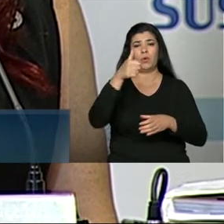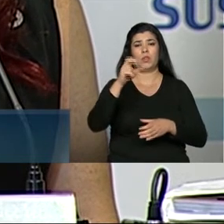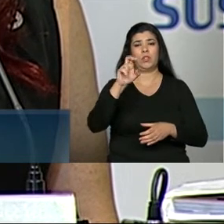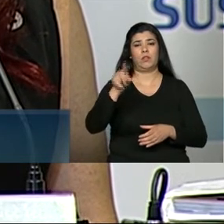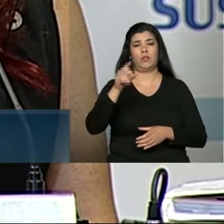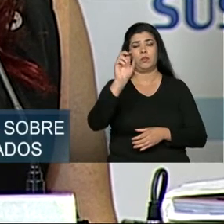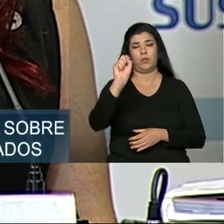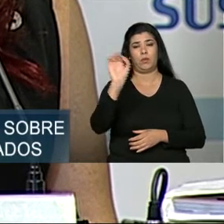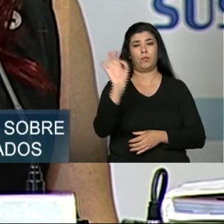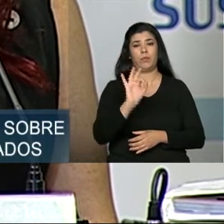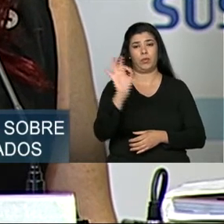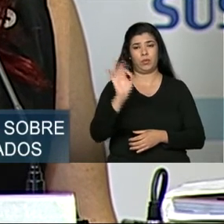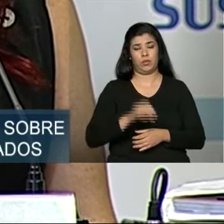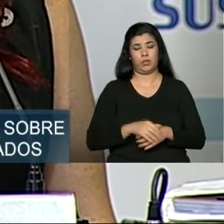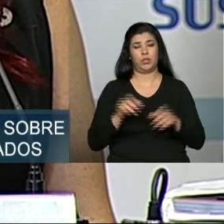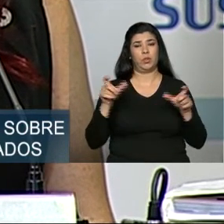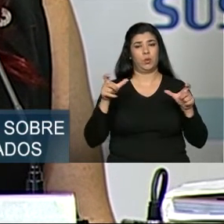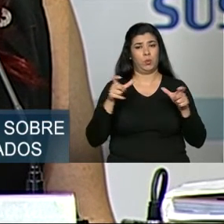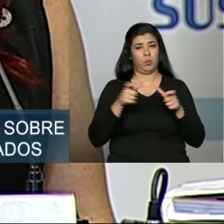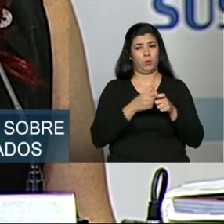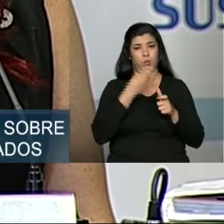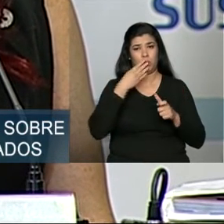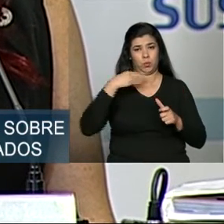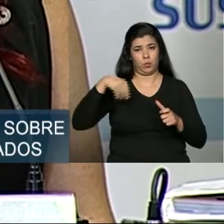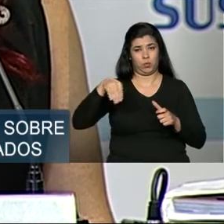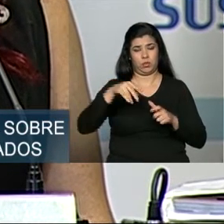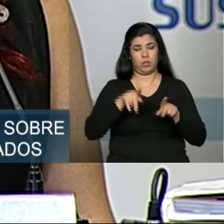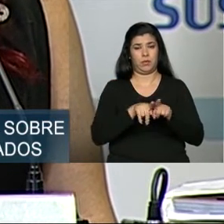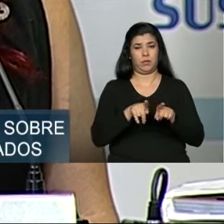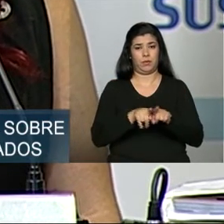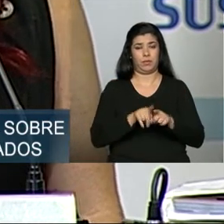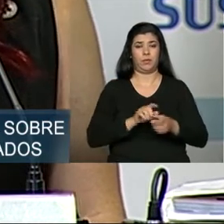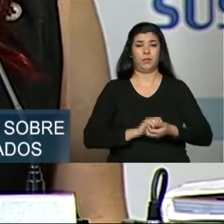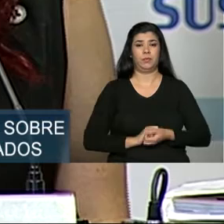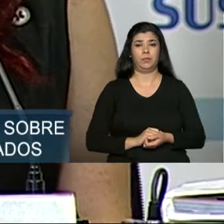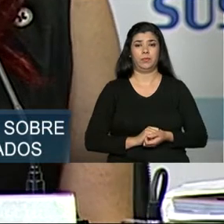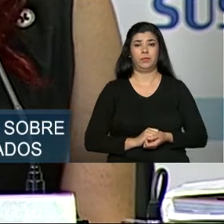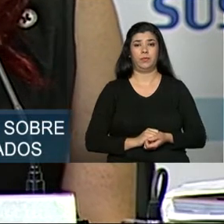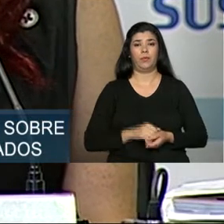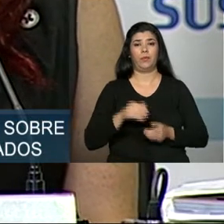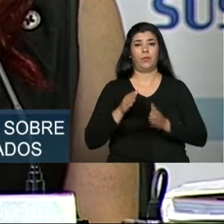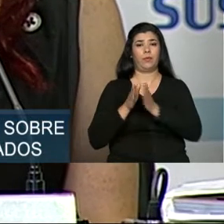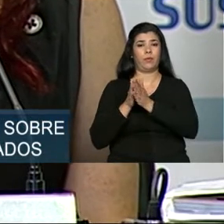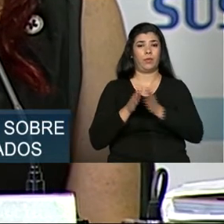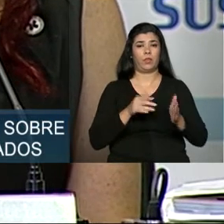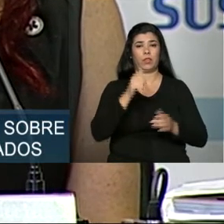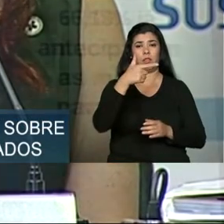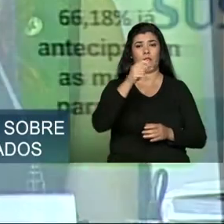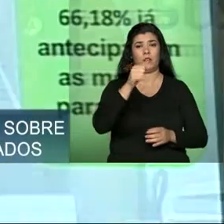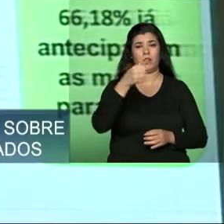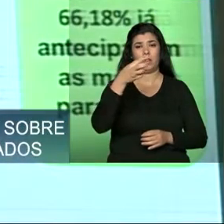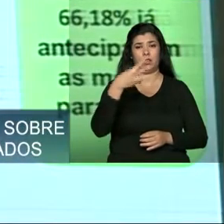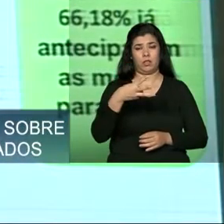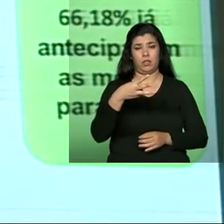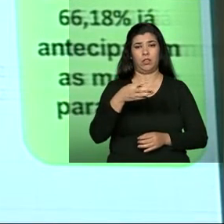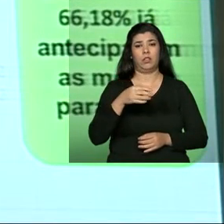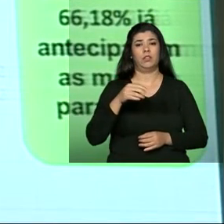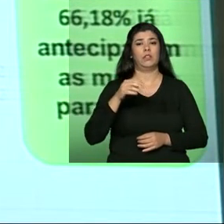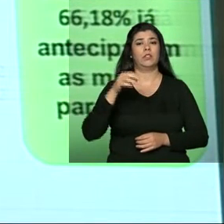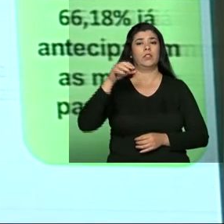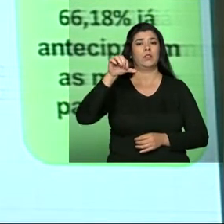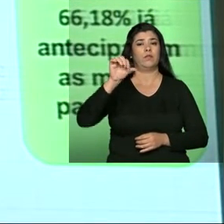15,8% reduziram nesses dois anos, próximo. E, em 2013, 98% dos